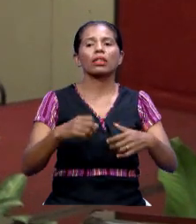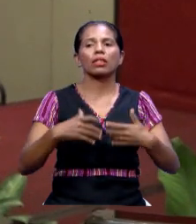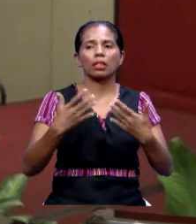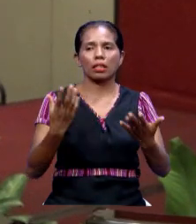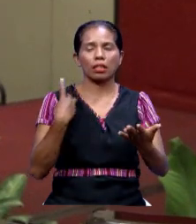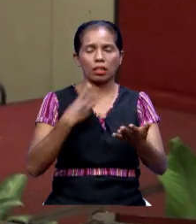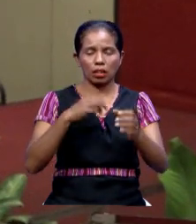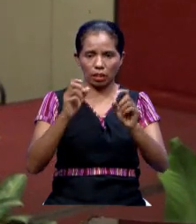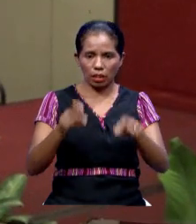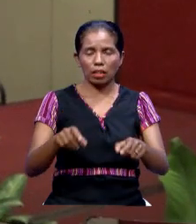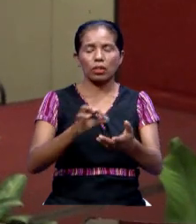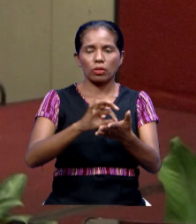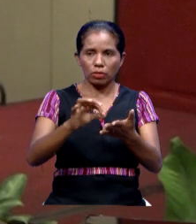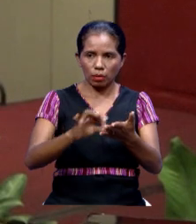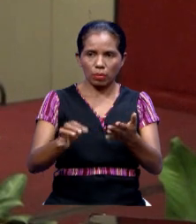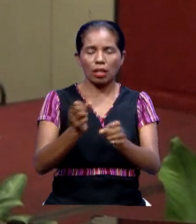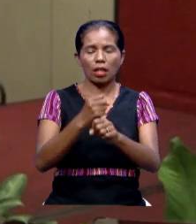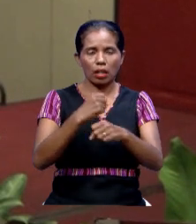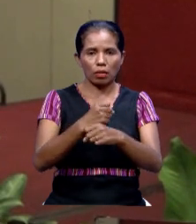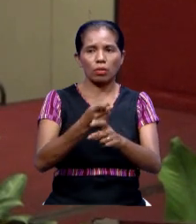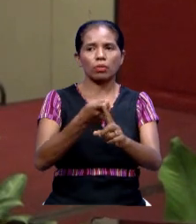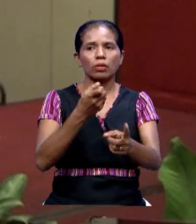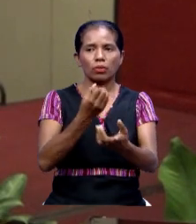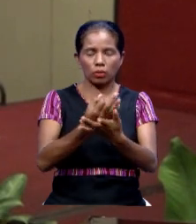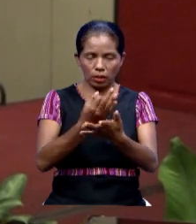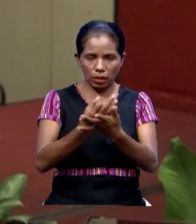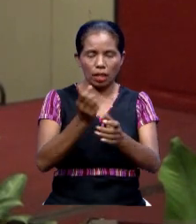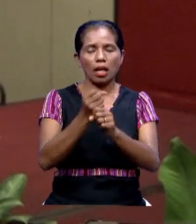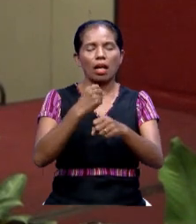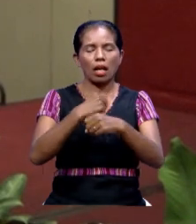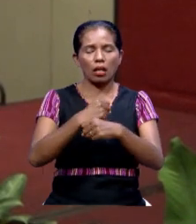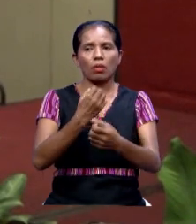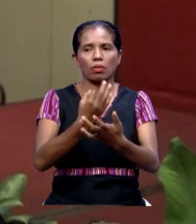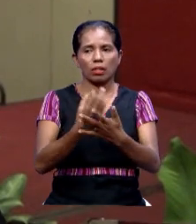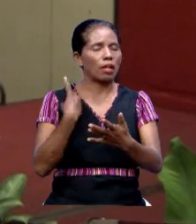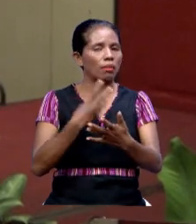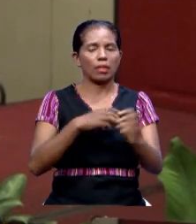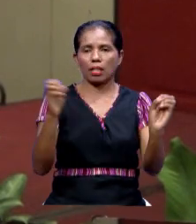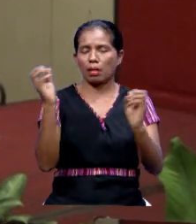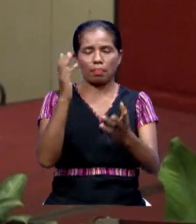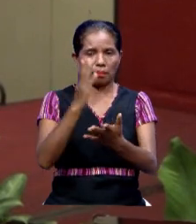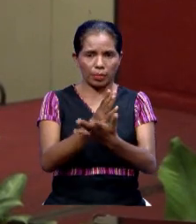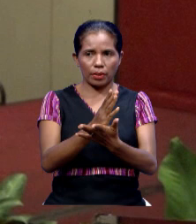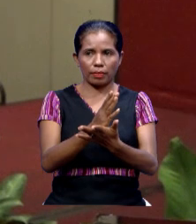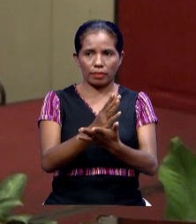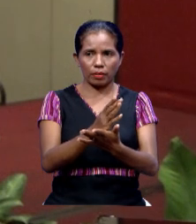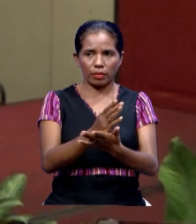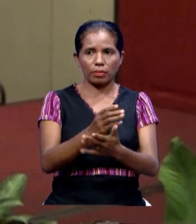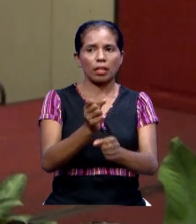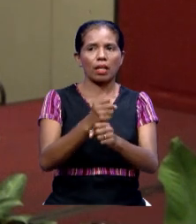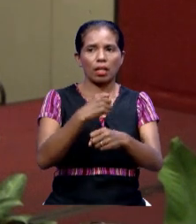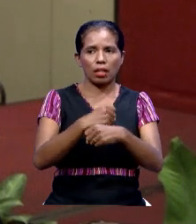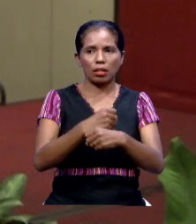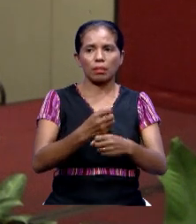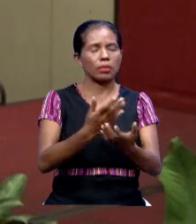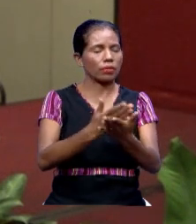hoto para amam bayro ni halosan kusi osan tin se sai falosan la bel ami la para de dia deno produce hare de depois pinta